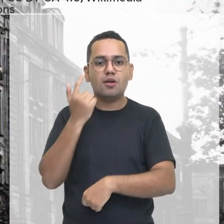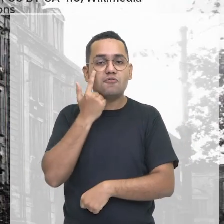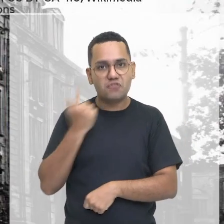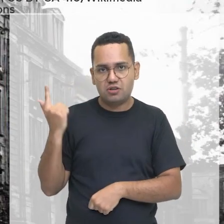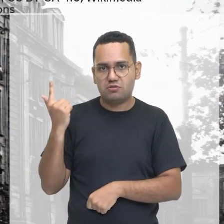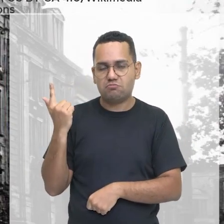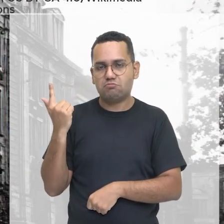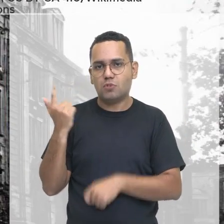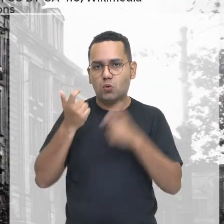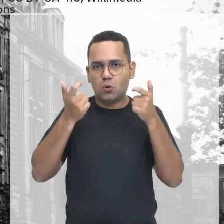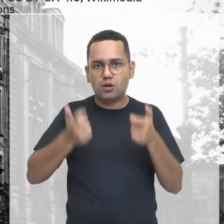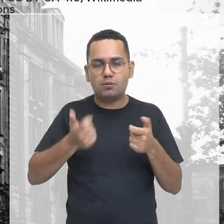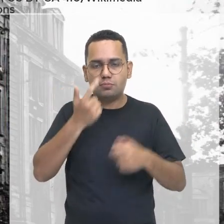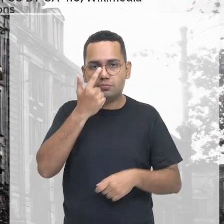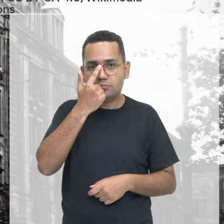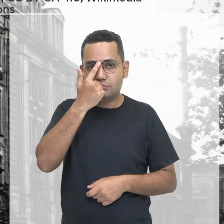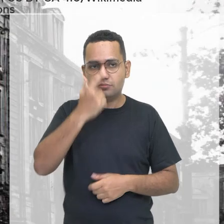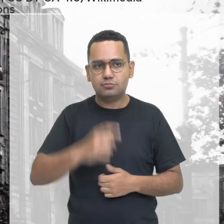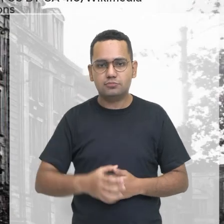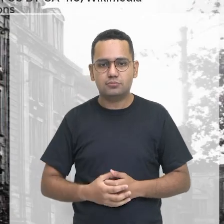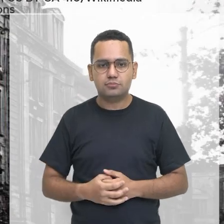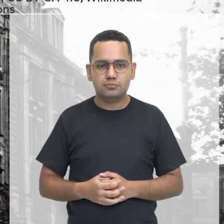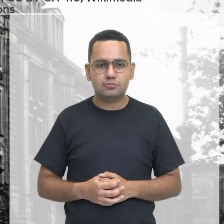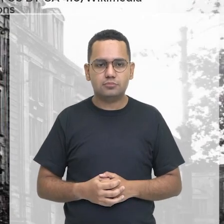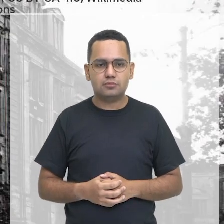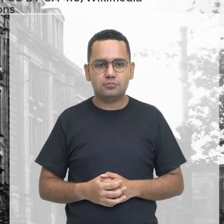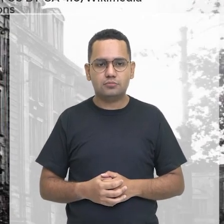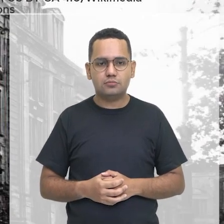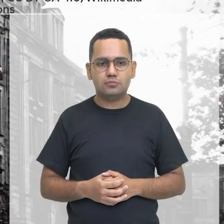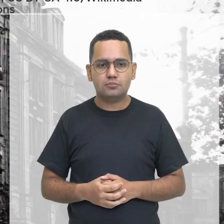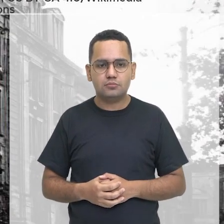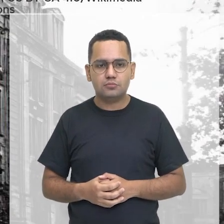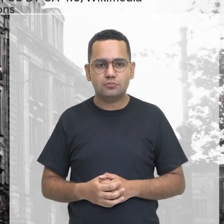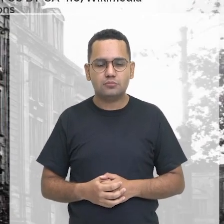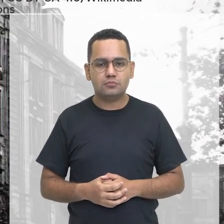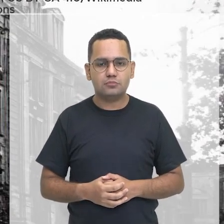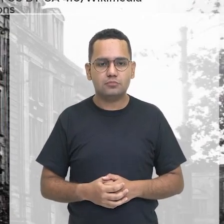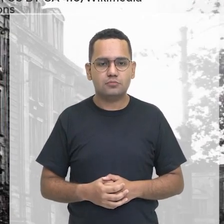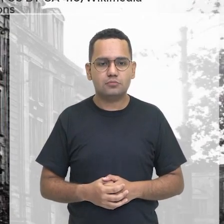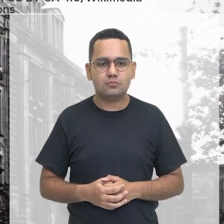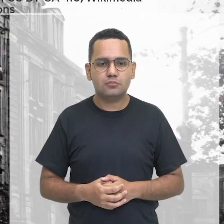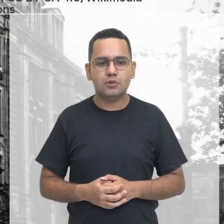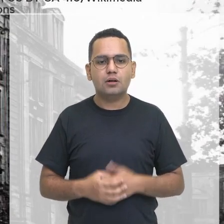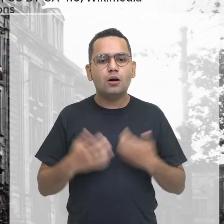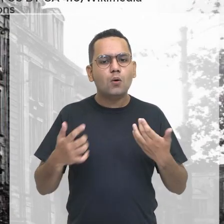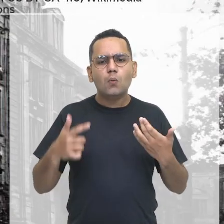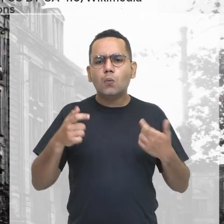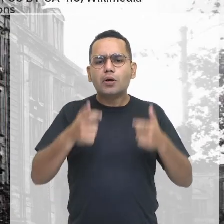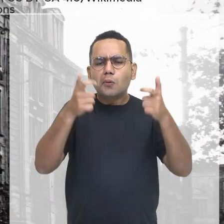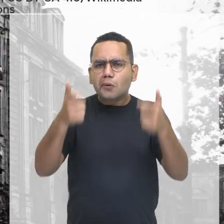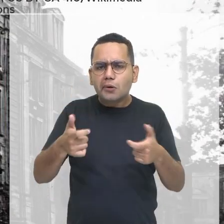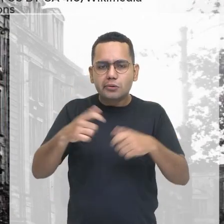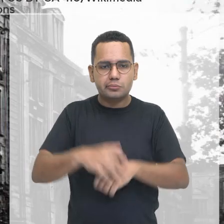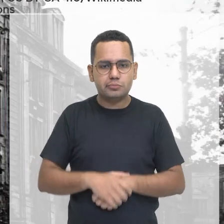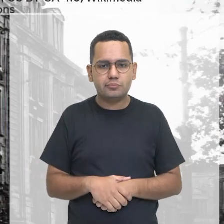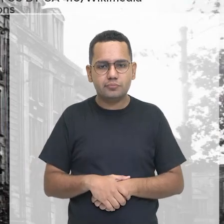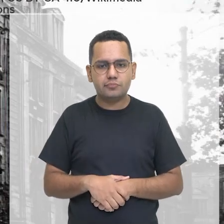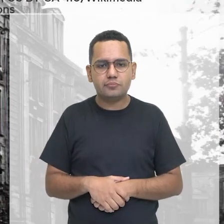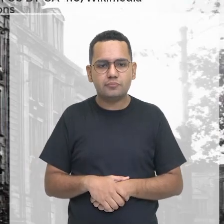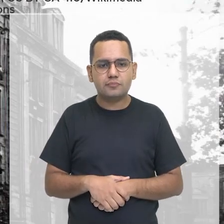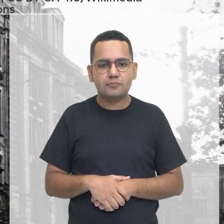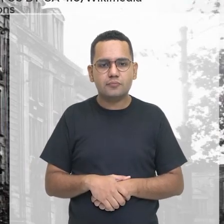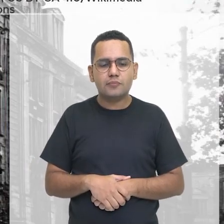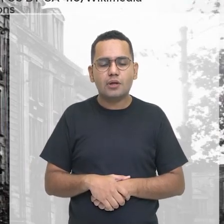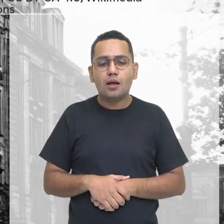prédio que faz justamente referência à Gestapo. Certo? O que era a Gestapo? Era a polícia